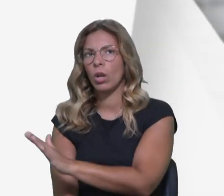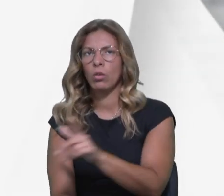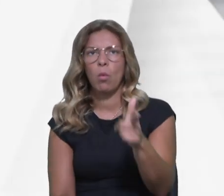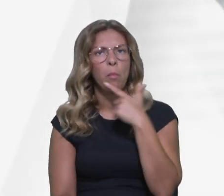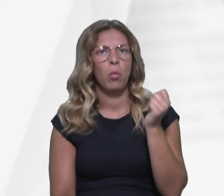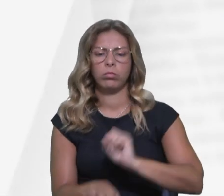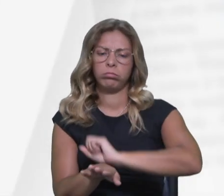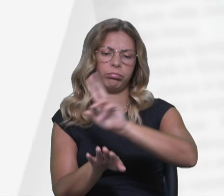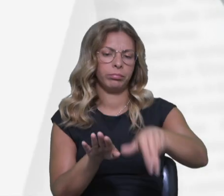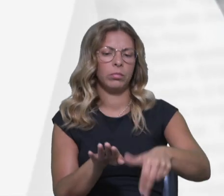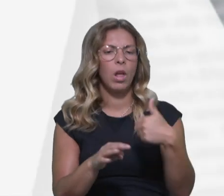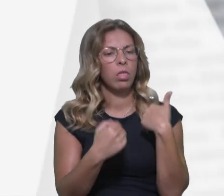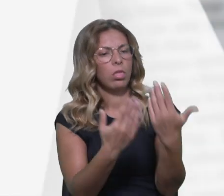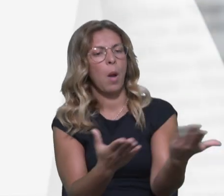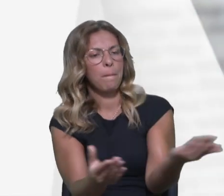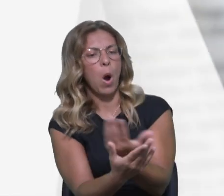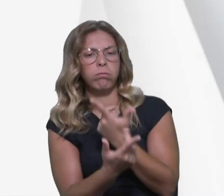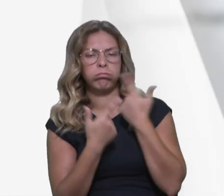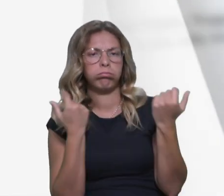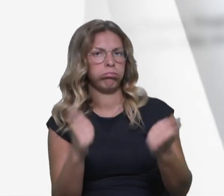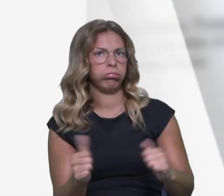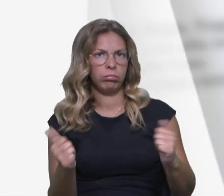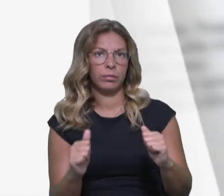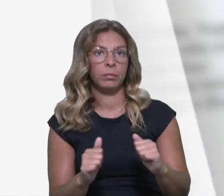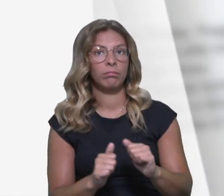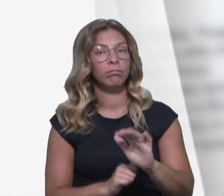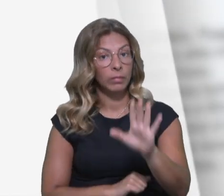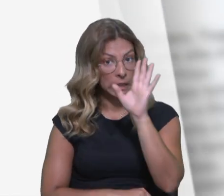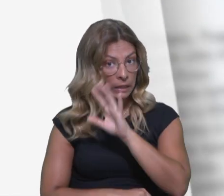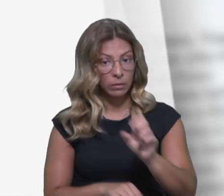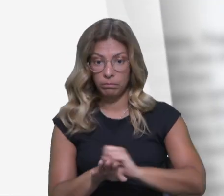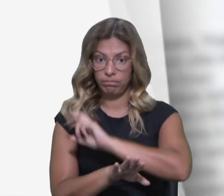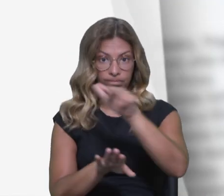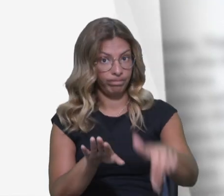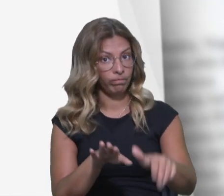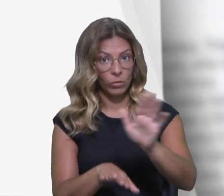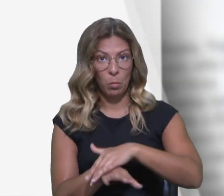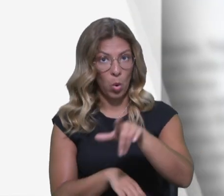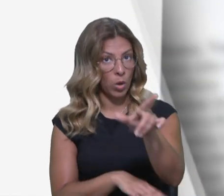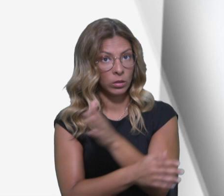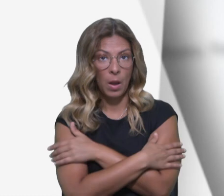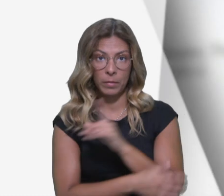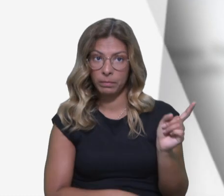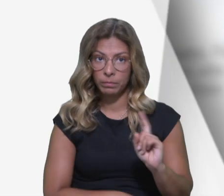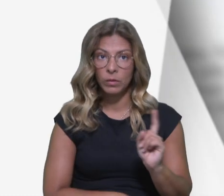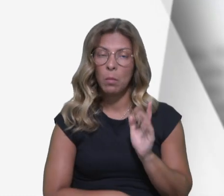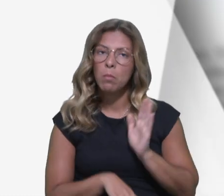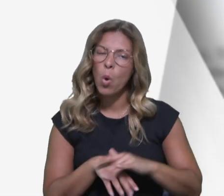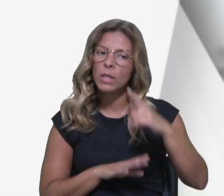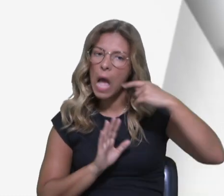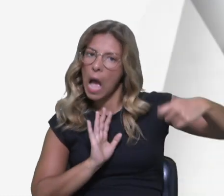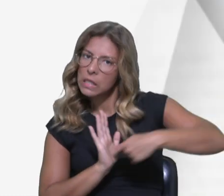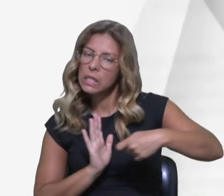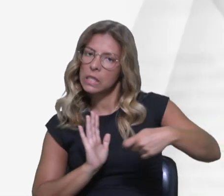posso levantar-me para te dar os pães. Eu vos digo, se ele não se levantar por ser amigo, ao menos por causa da sua